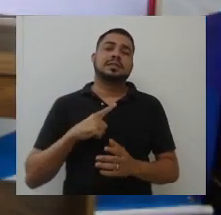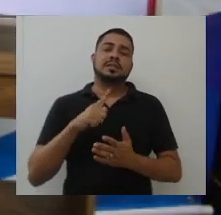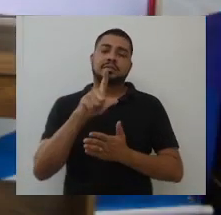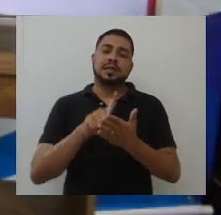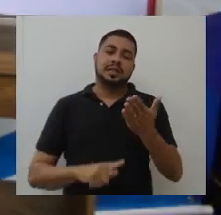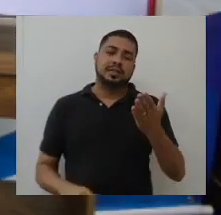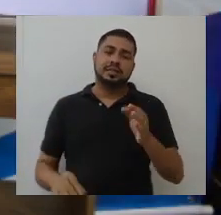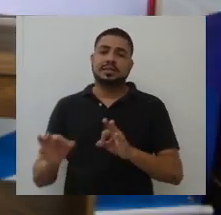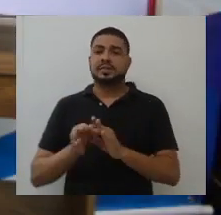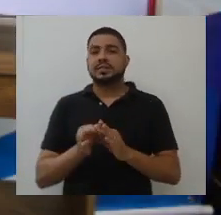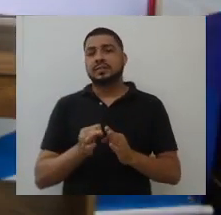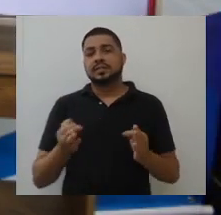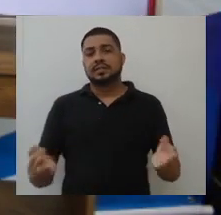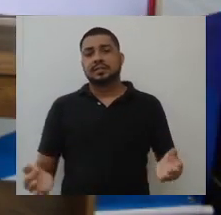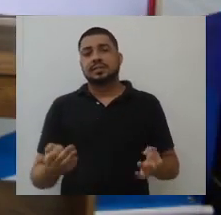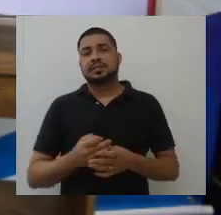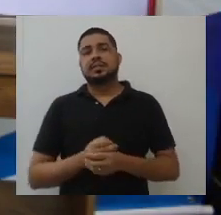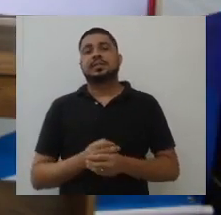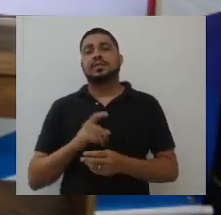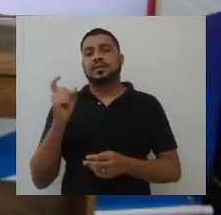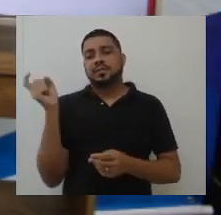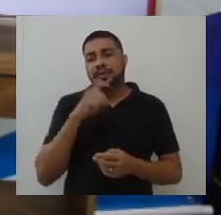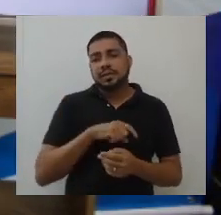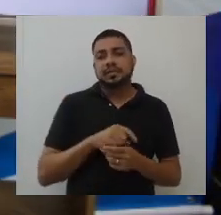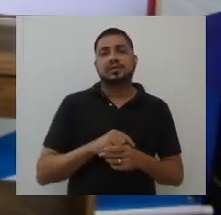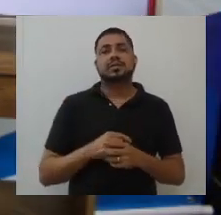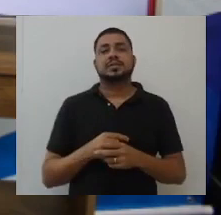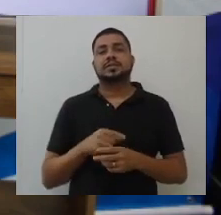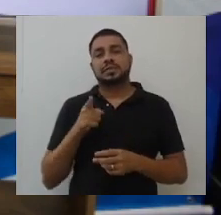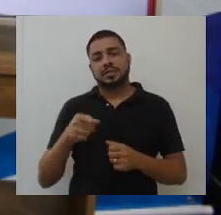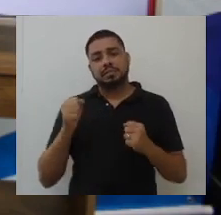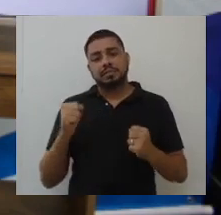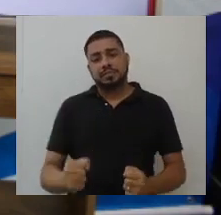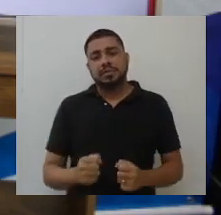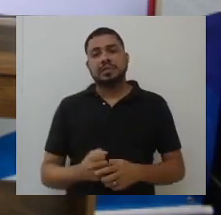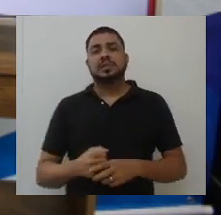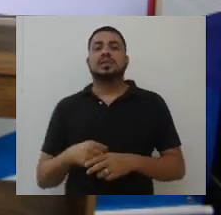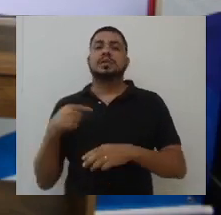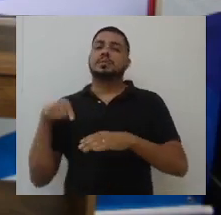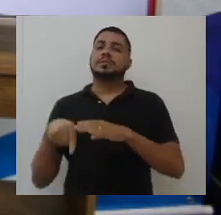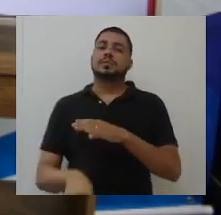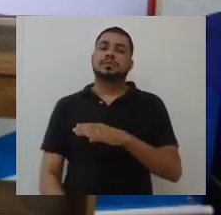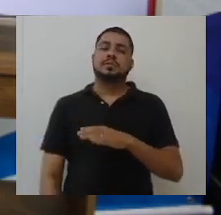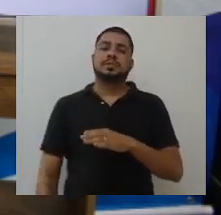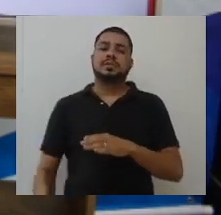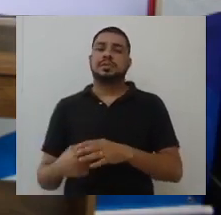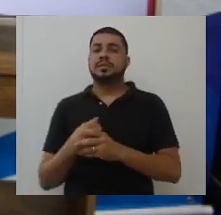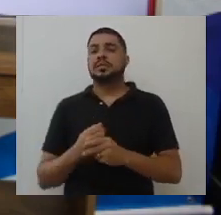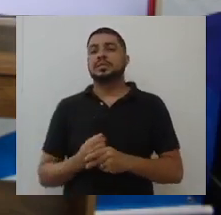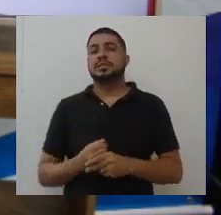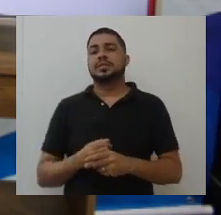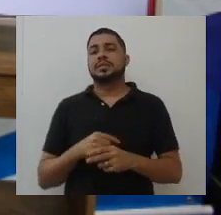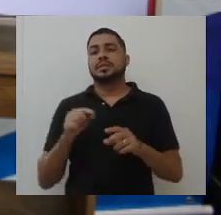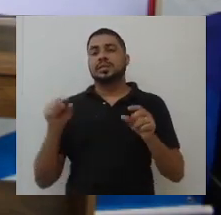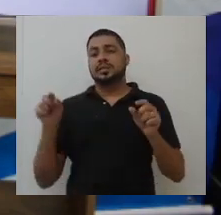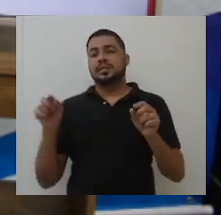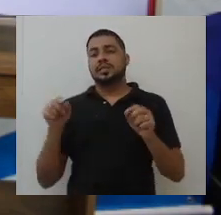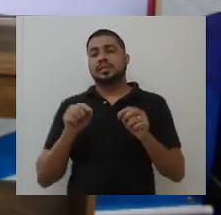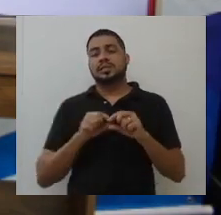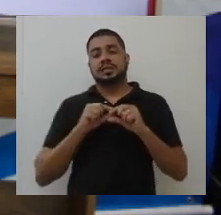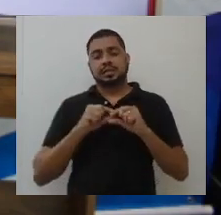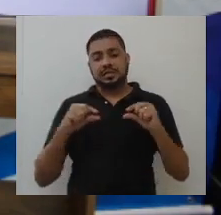bem simples de falsos cognatos, de false friends, e vocês podem se aprofundar nesse site, tá